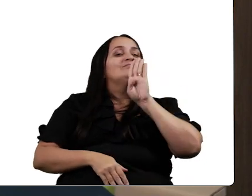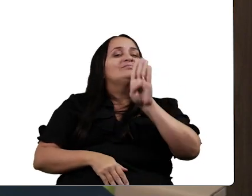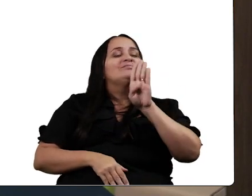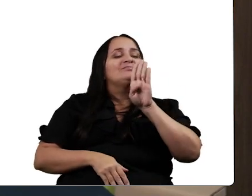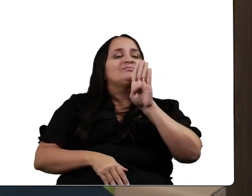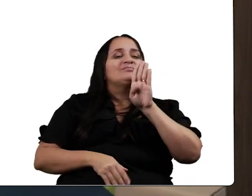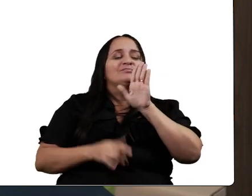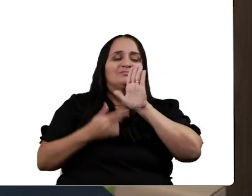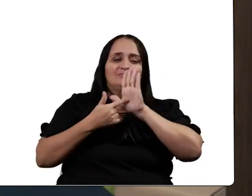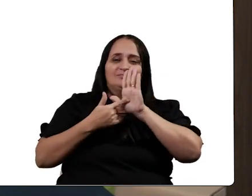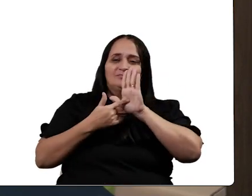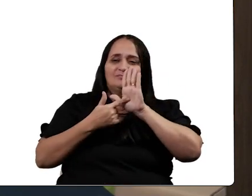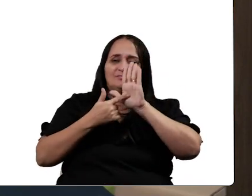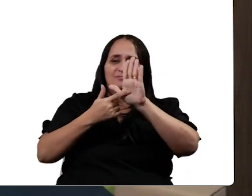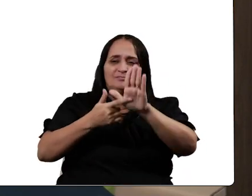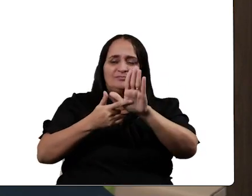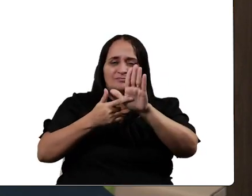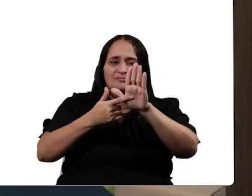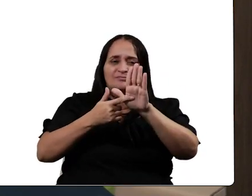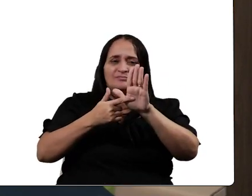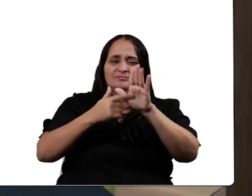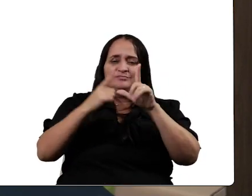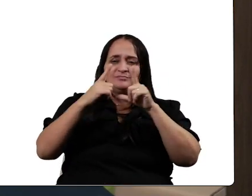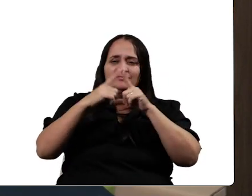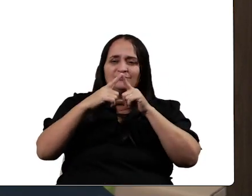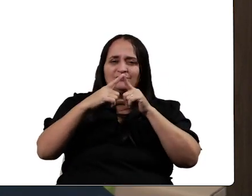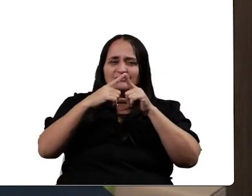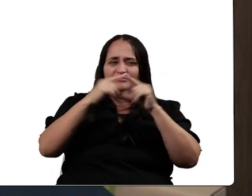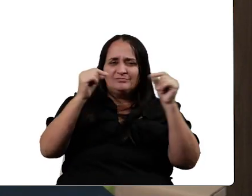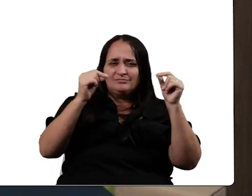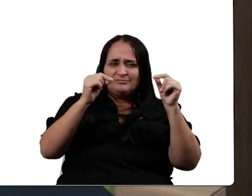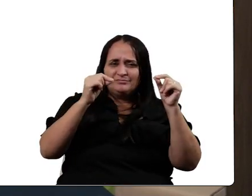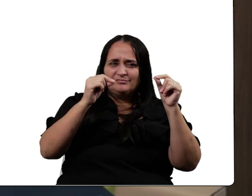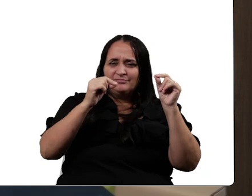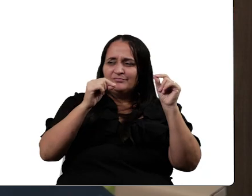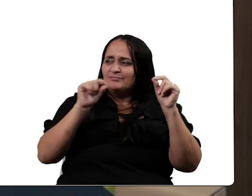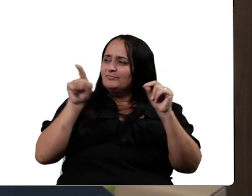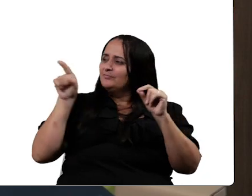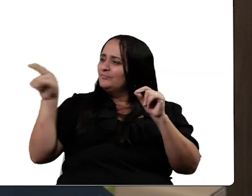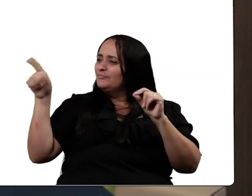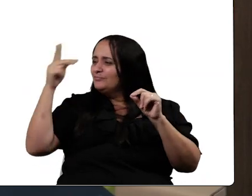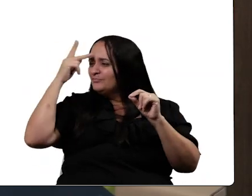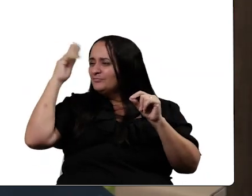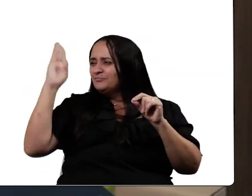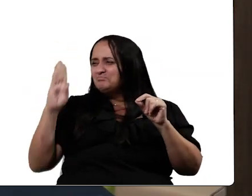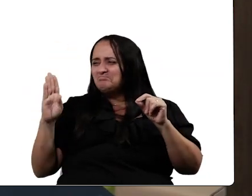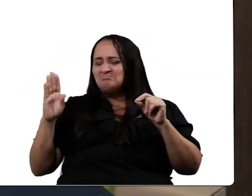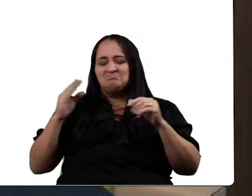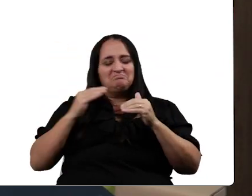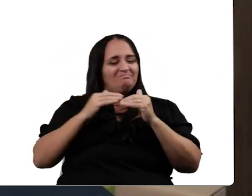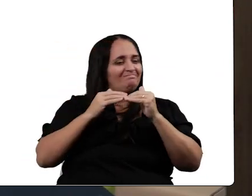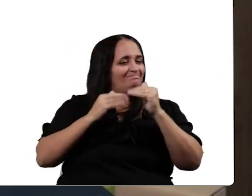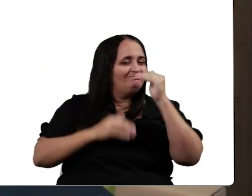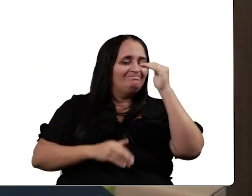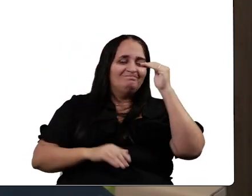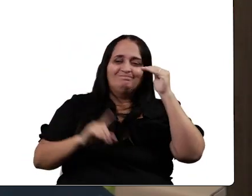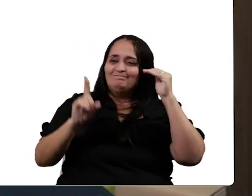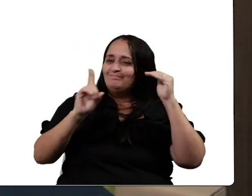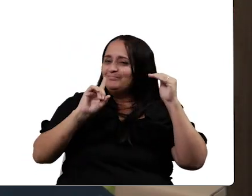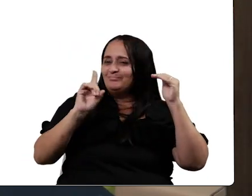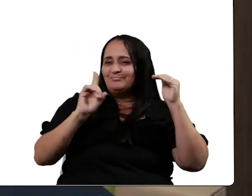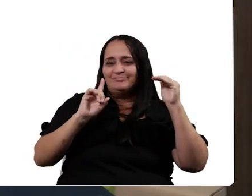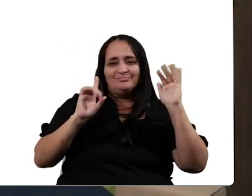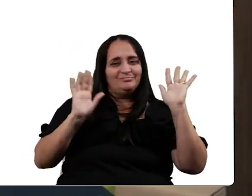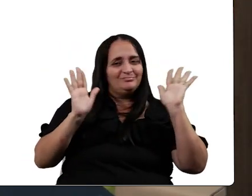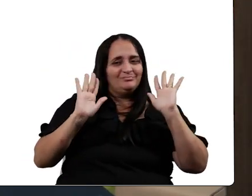B. Apresenta os japoneses aos brasileiros. Nada a ver, né?